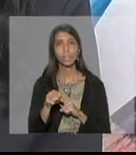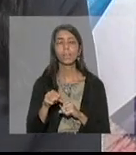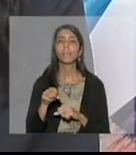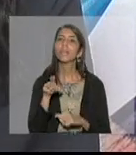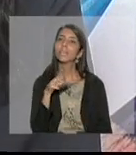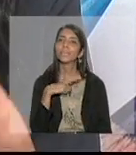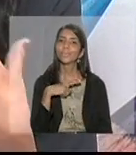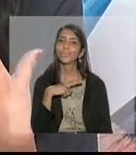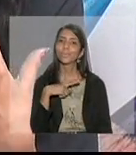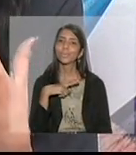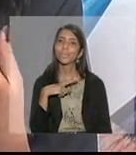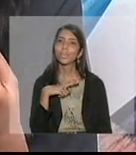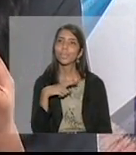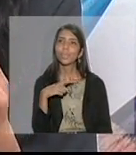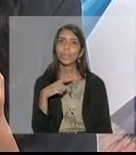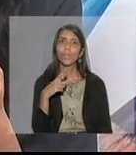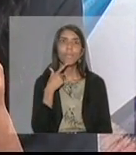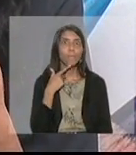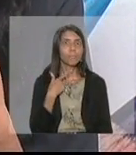tinha essa